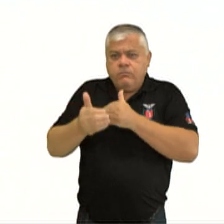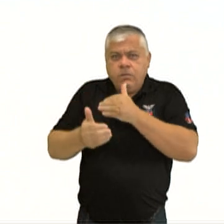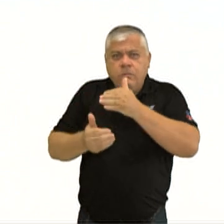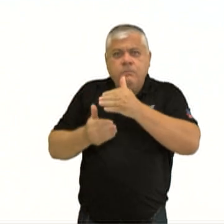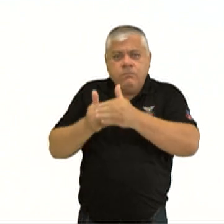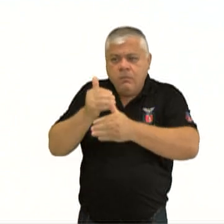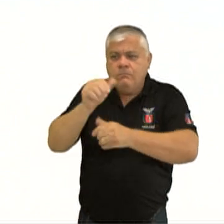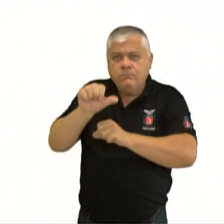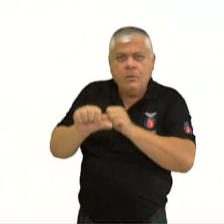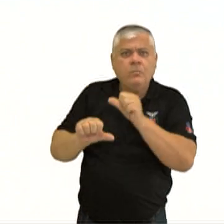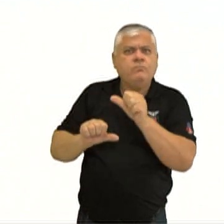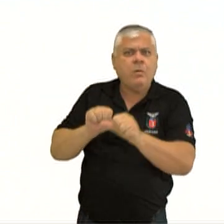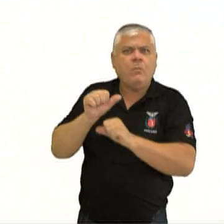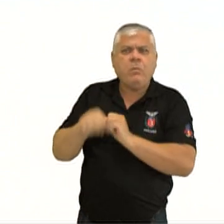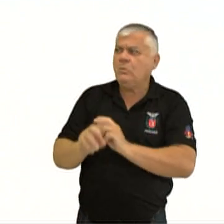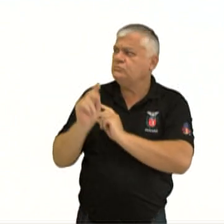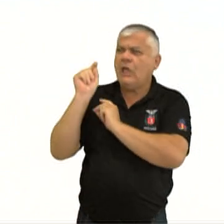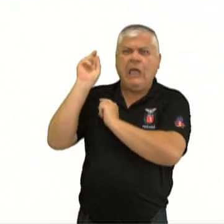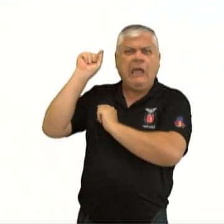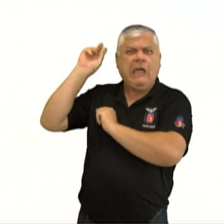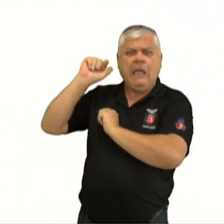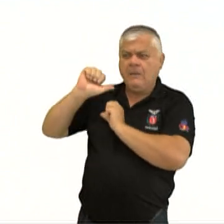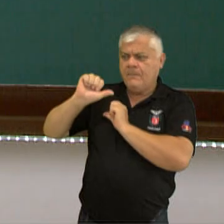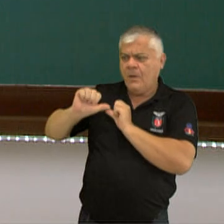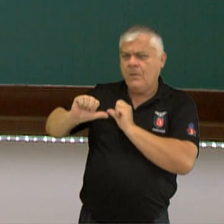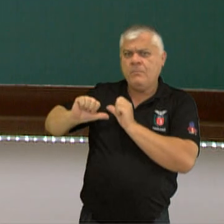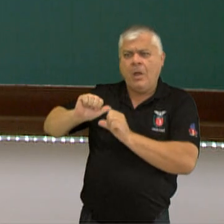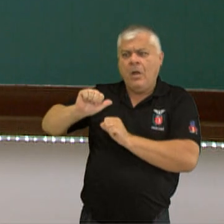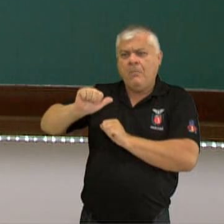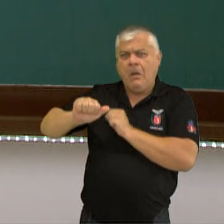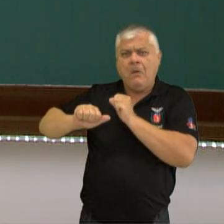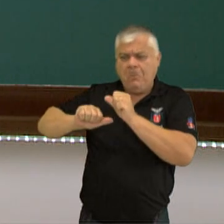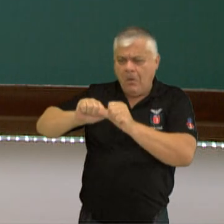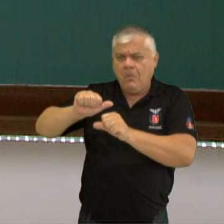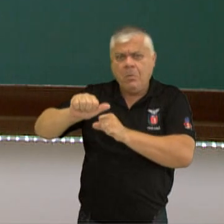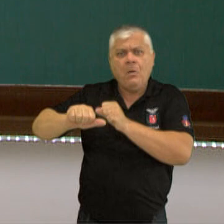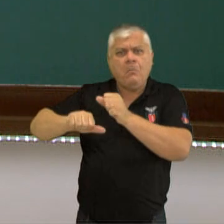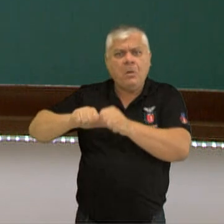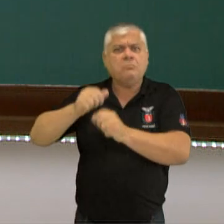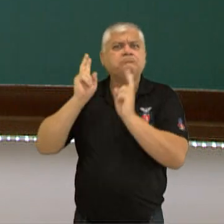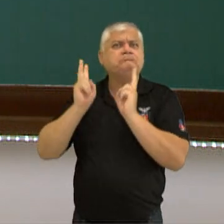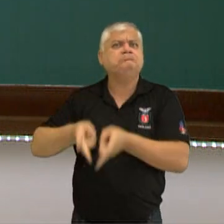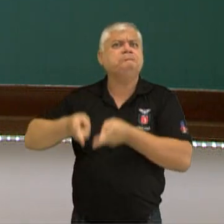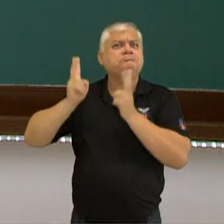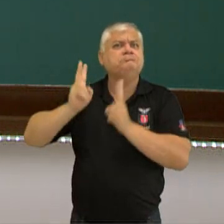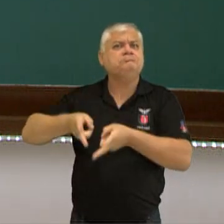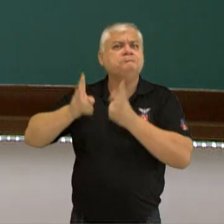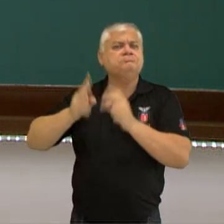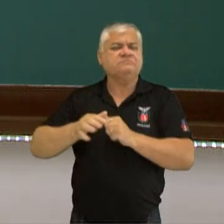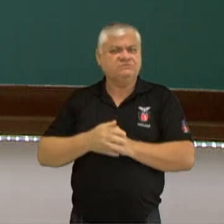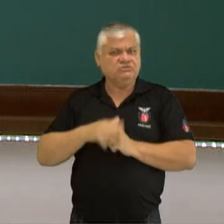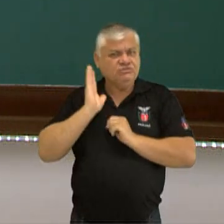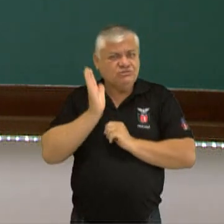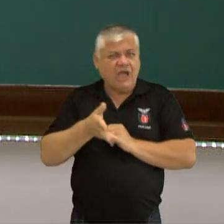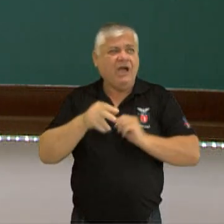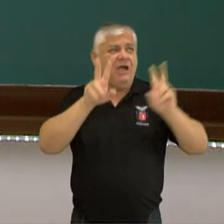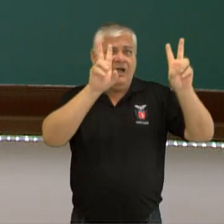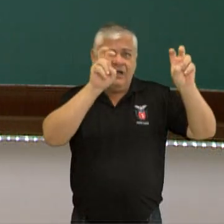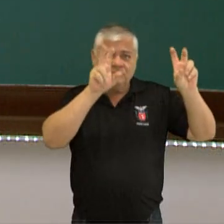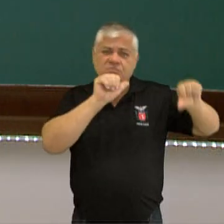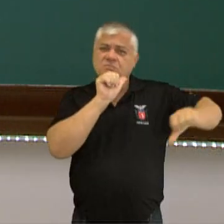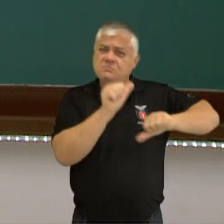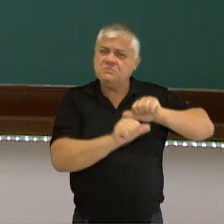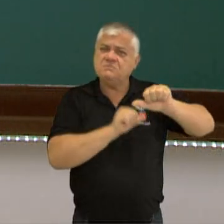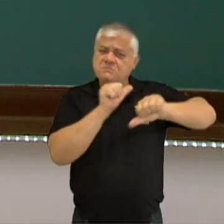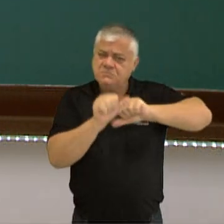transformação desde a sua formação. E nós já estamos falando desse assunto há um bom tempo, das